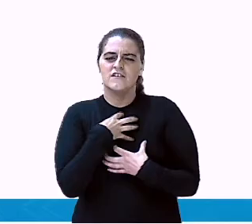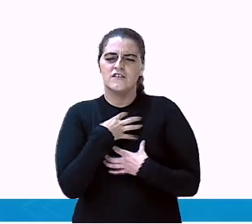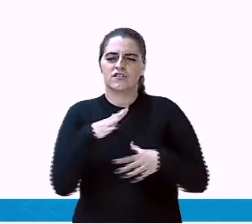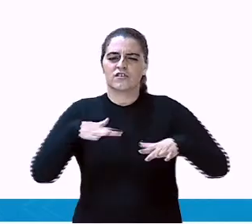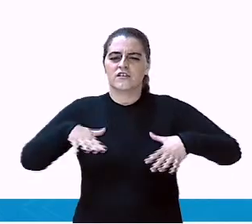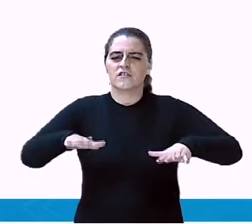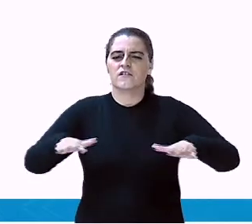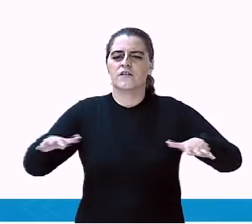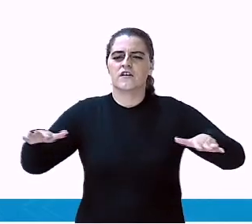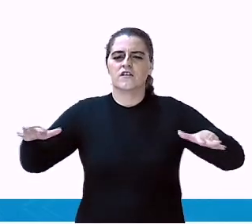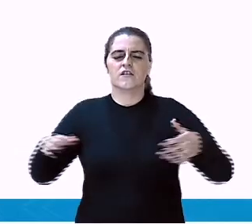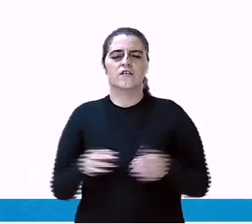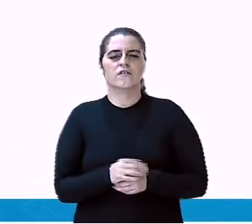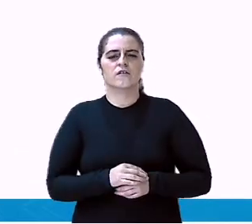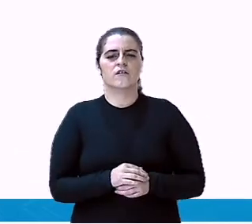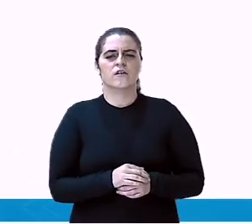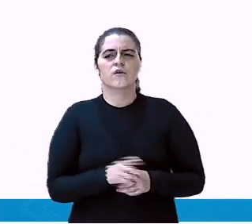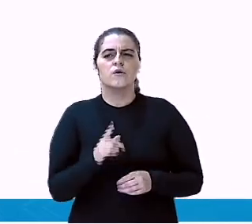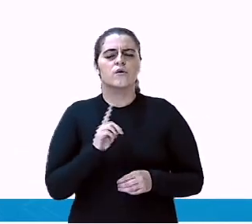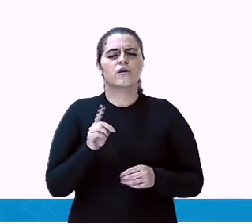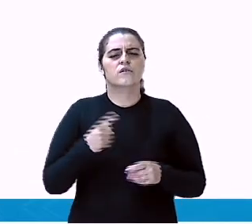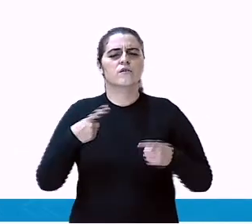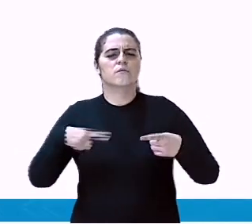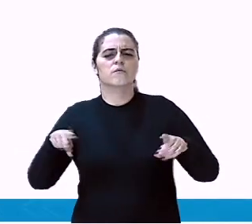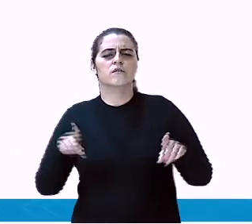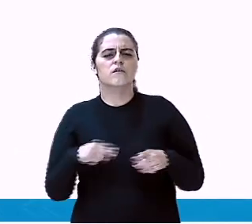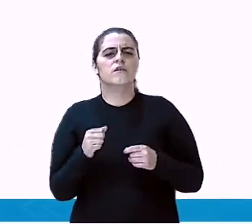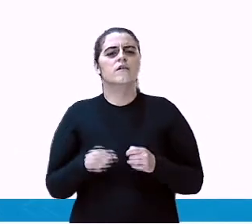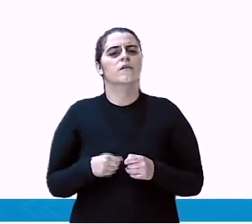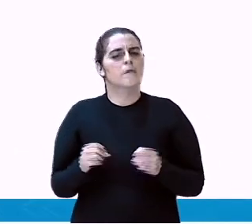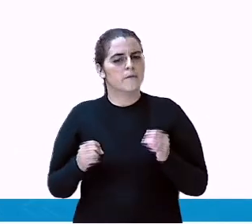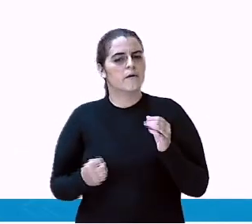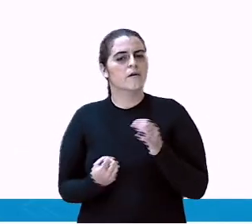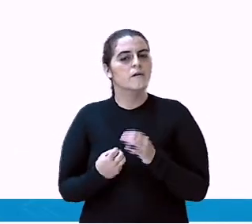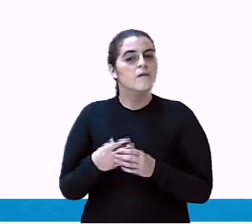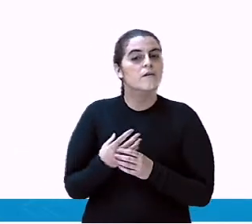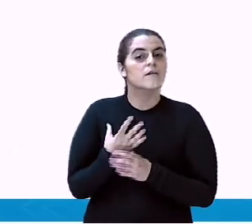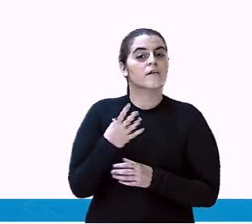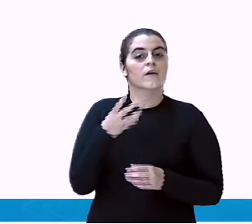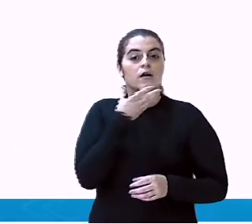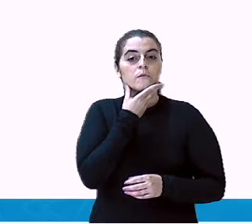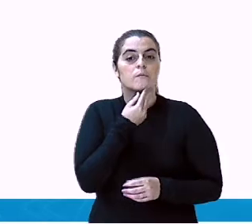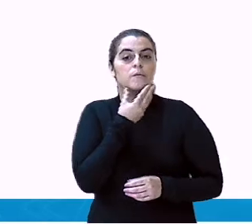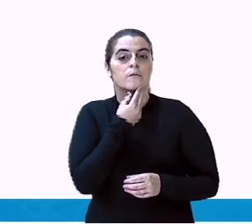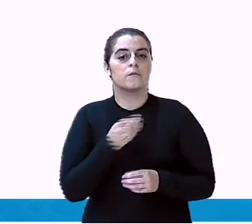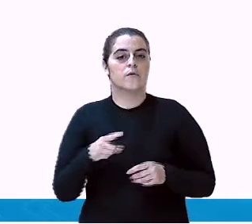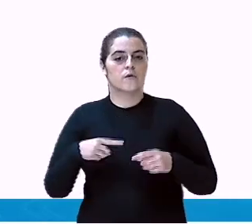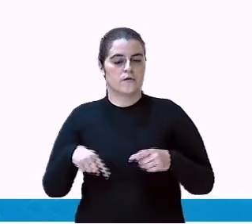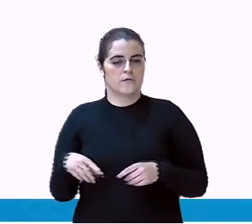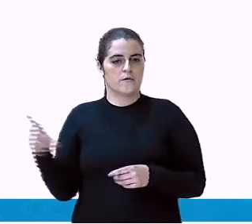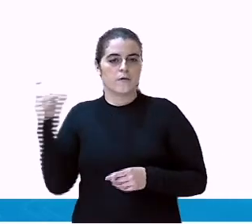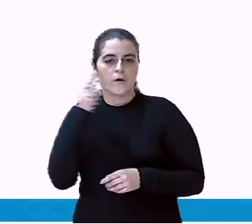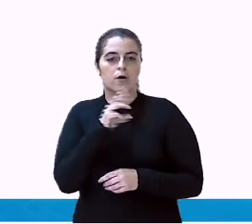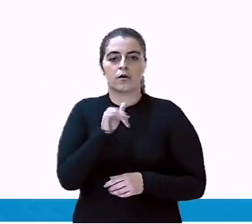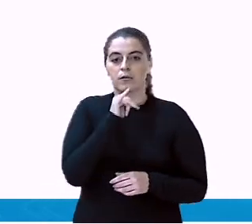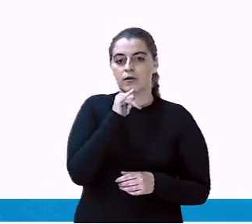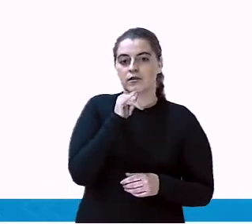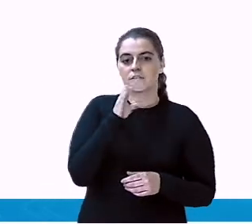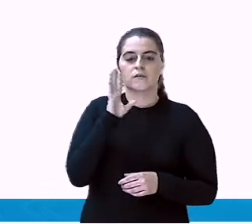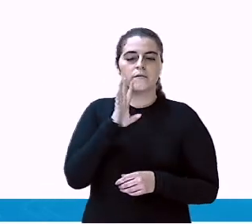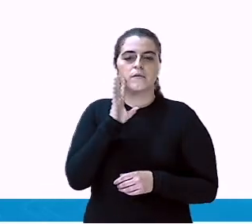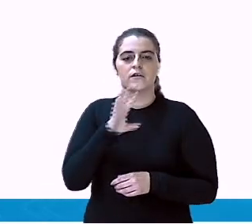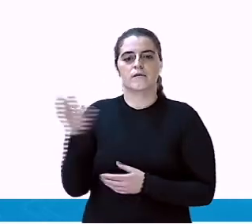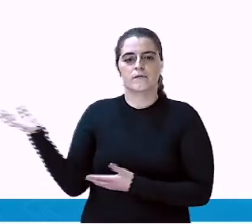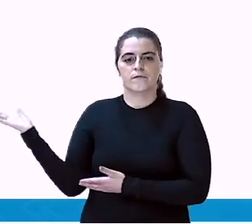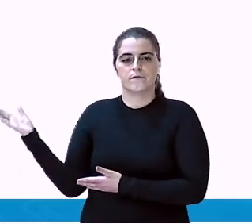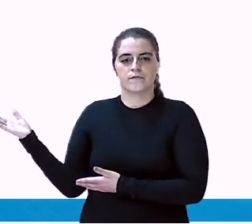mesmo? E os sons que não são musicais, mas que foram também produzidos pelo homem. Olha os exemplos que a professora trouxe,